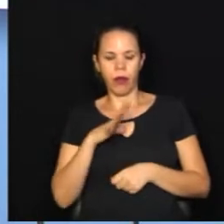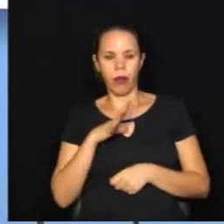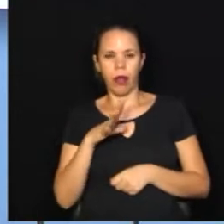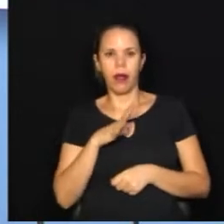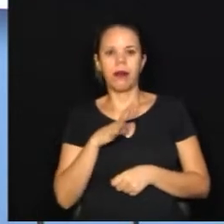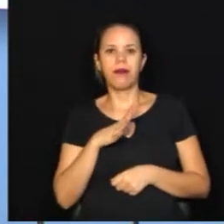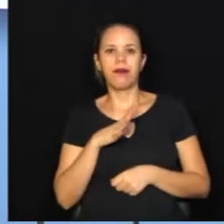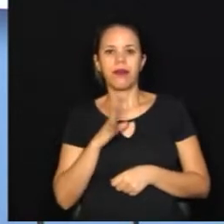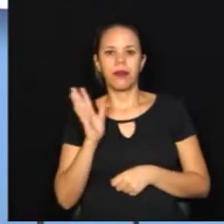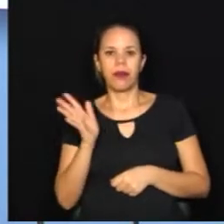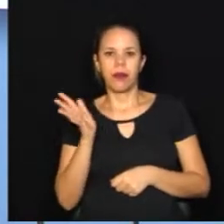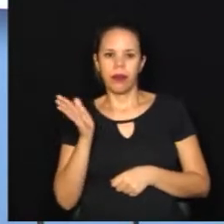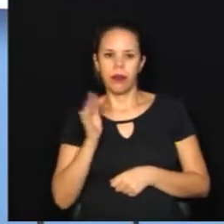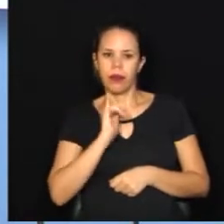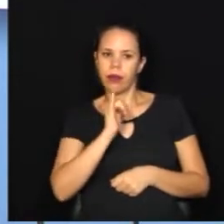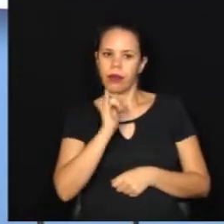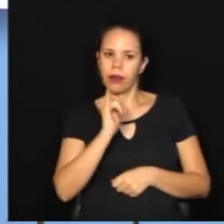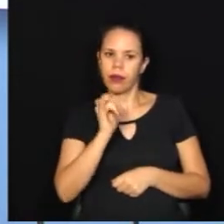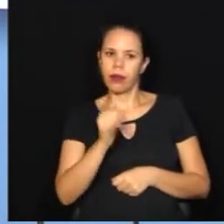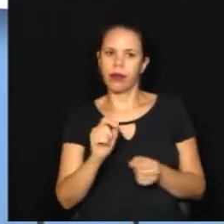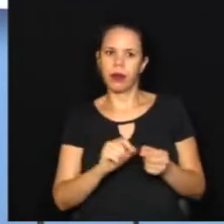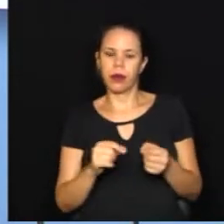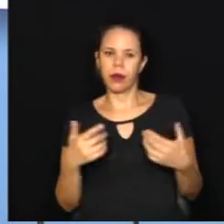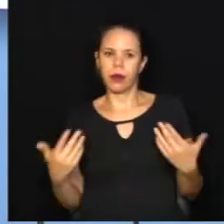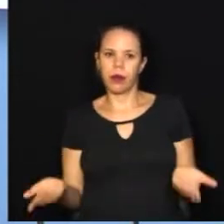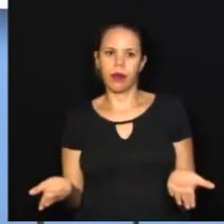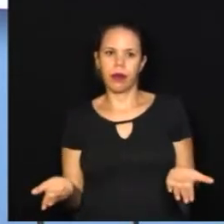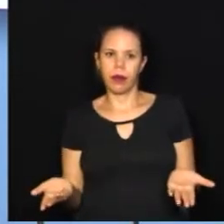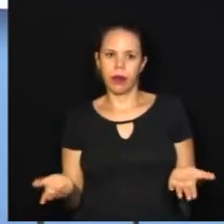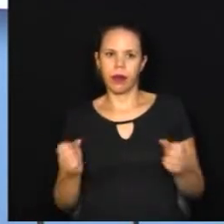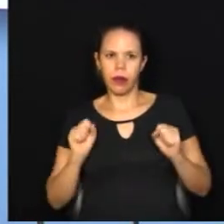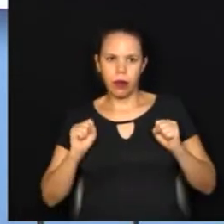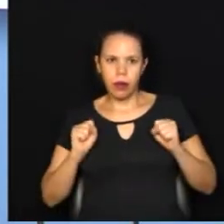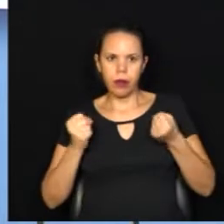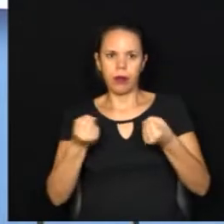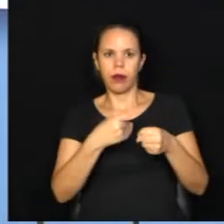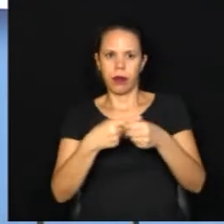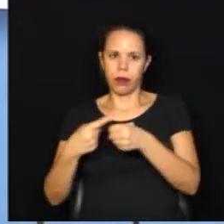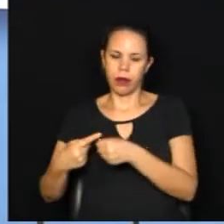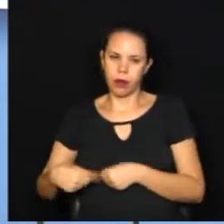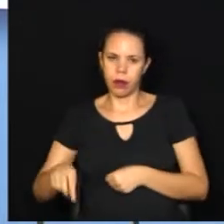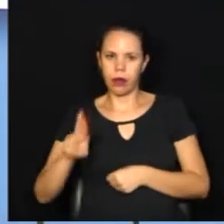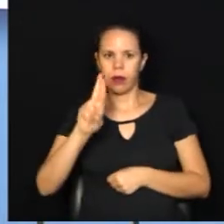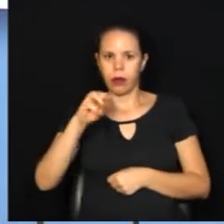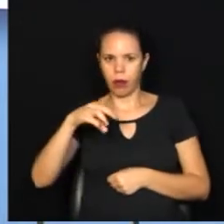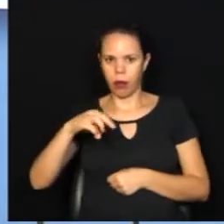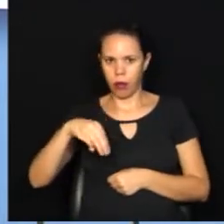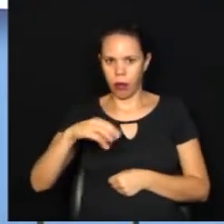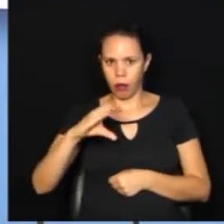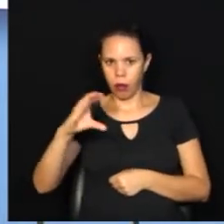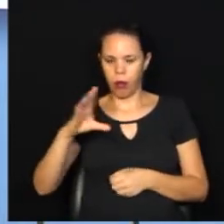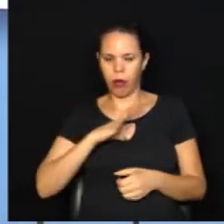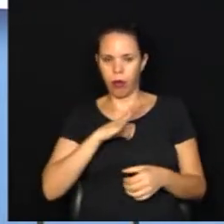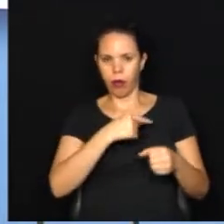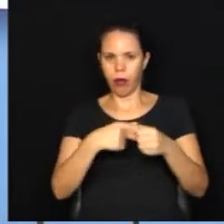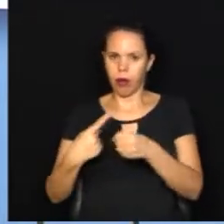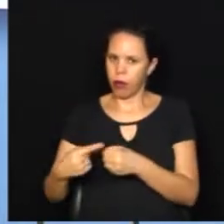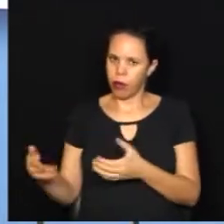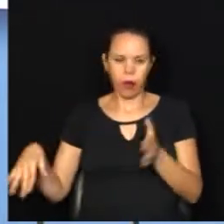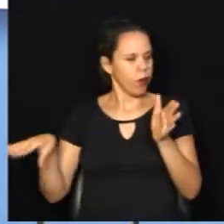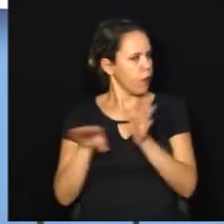declarado por outros municípios. A gente tem como exemplo aí a capital paulista, que vai ter um grande feriado, e a ação